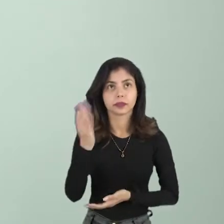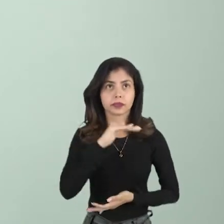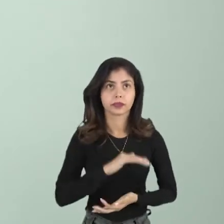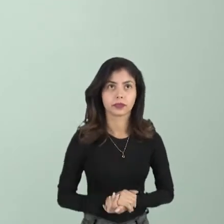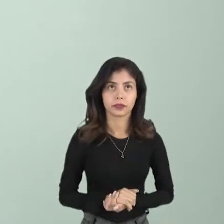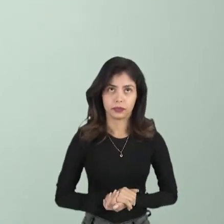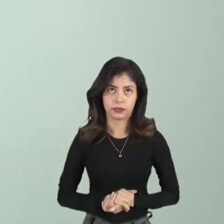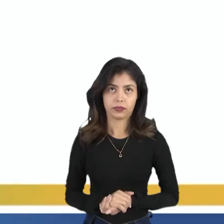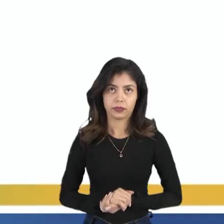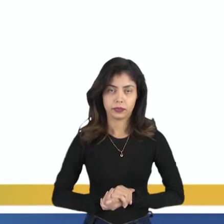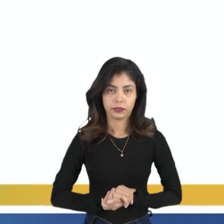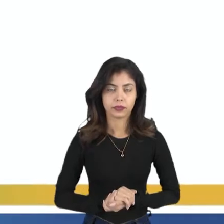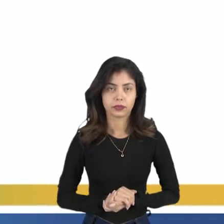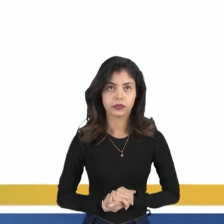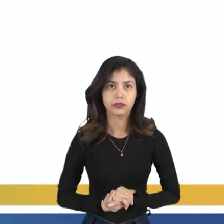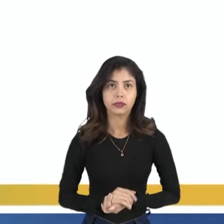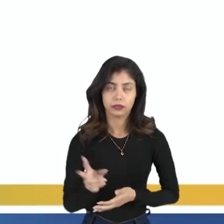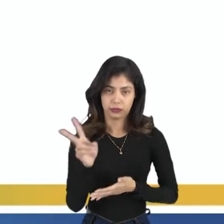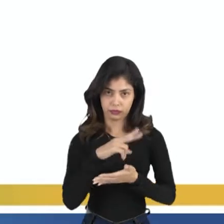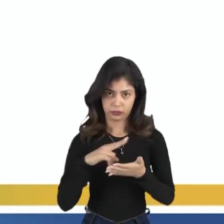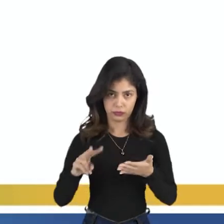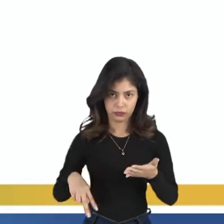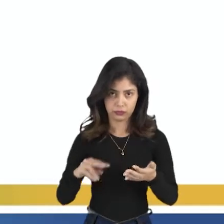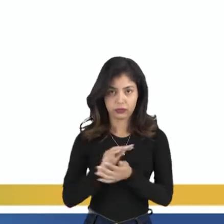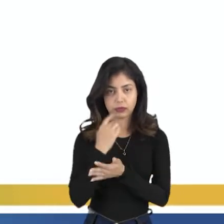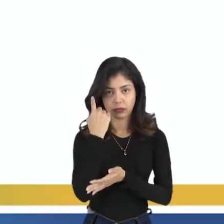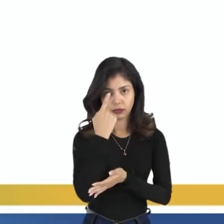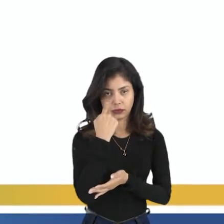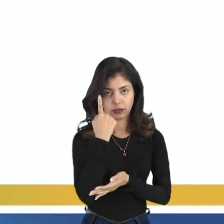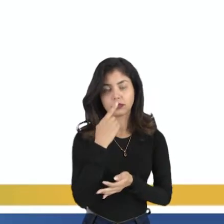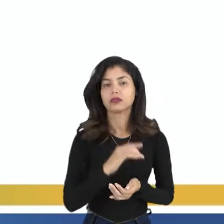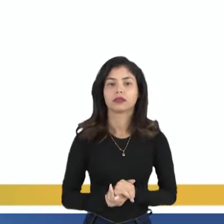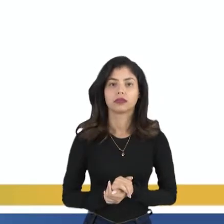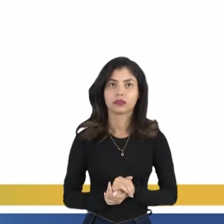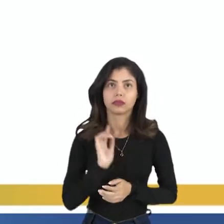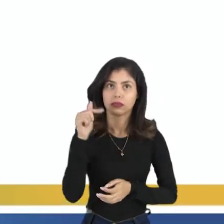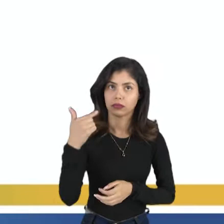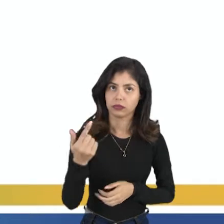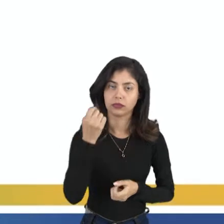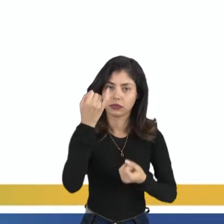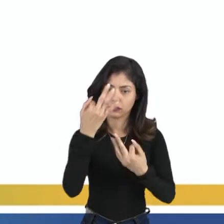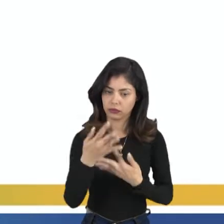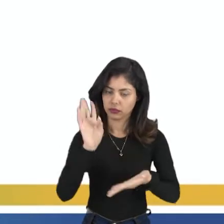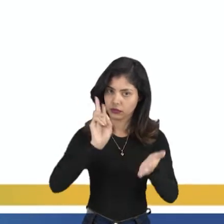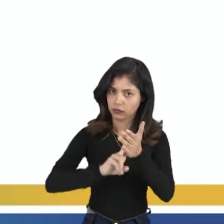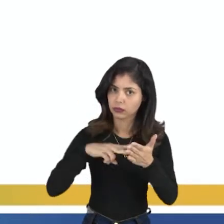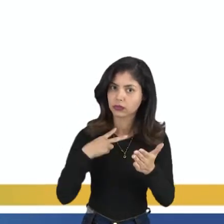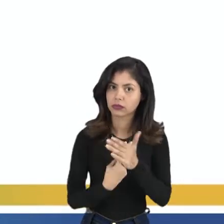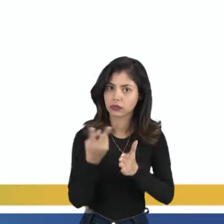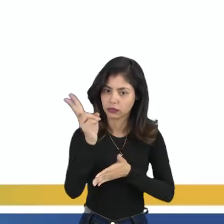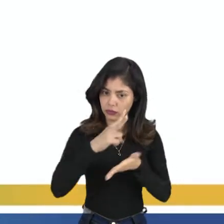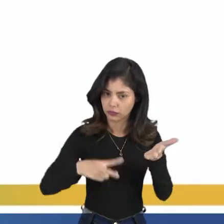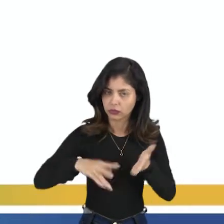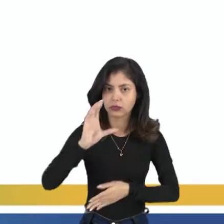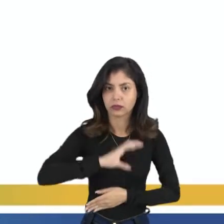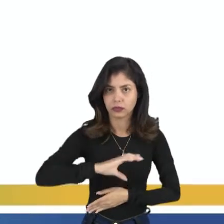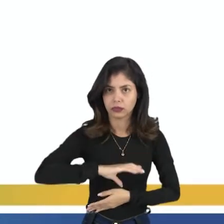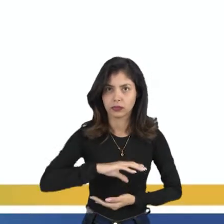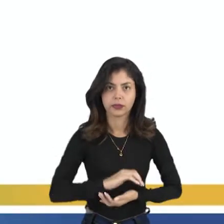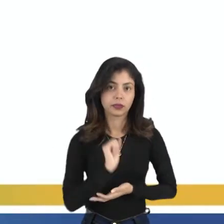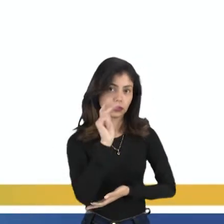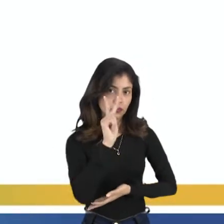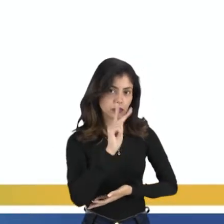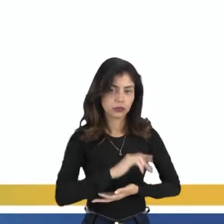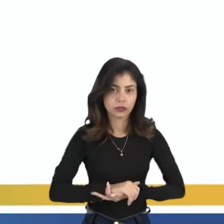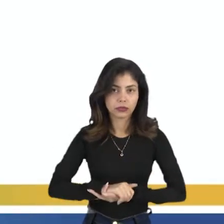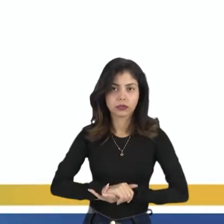então. Eu vou fazer a leitura em espanhol e logo em seguida farei a tradução literal em português,